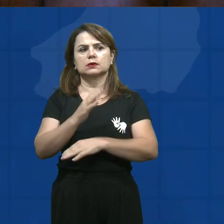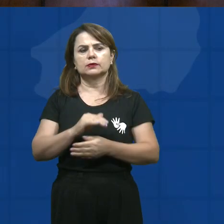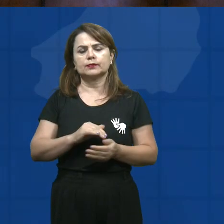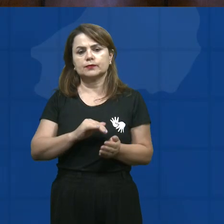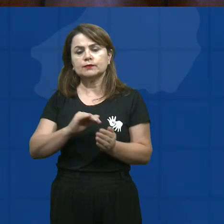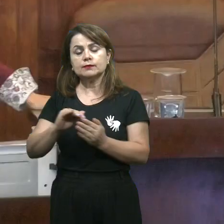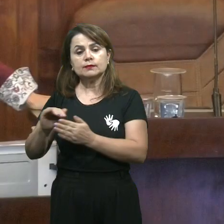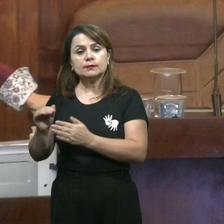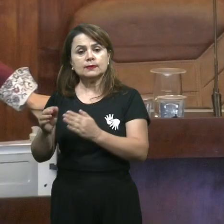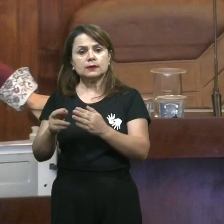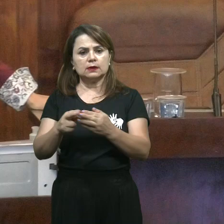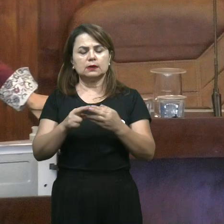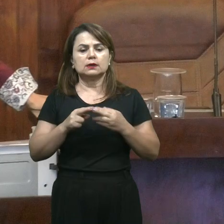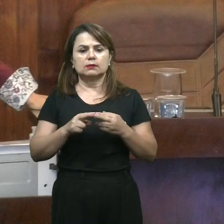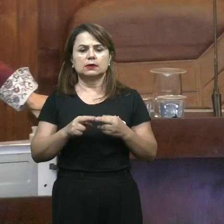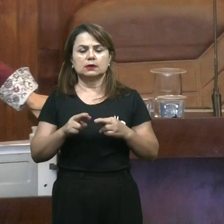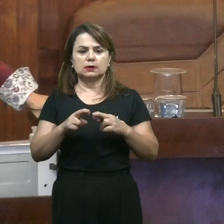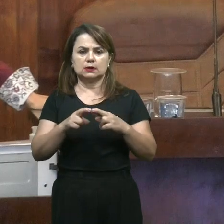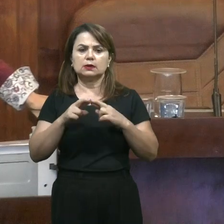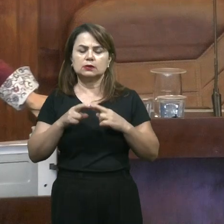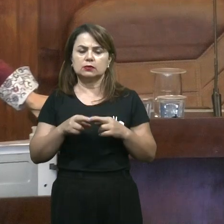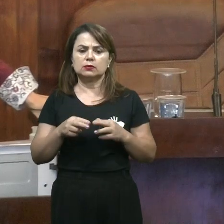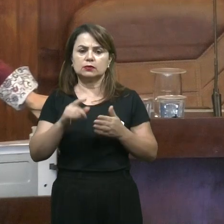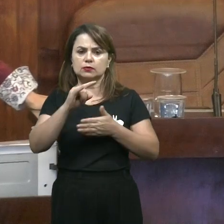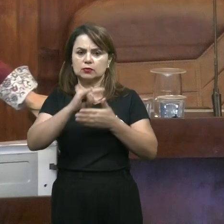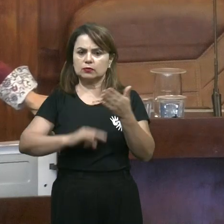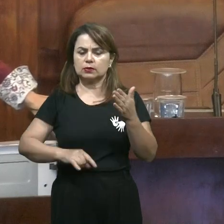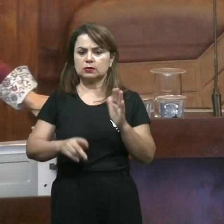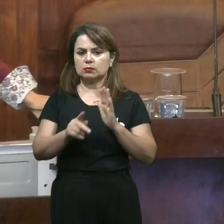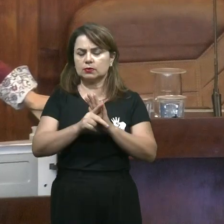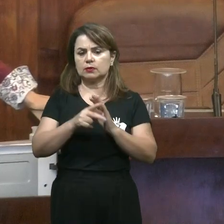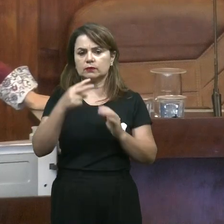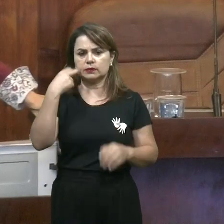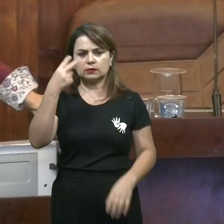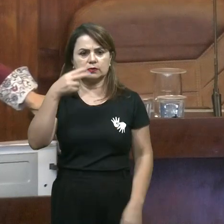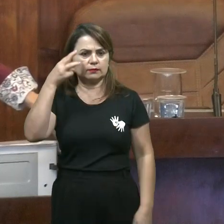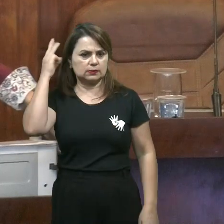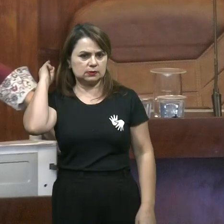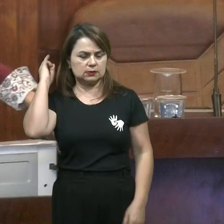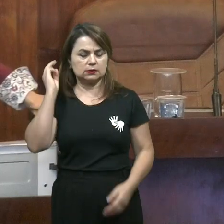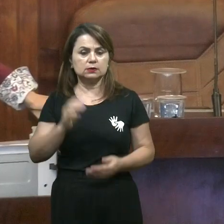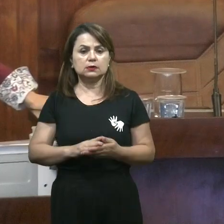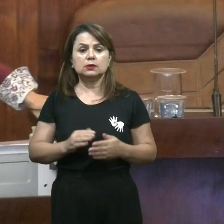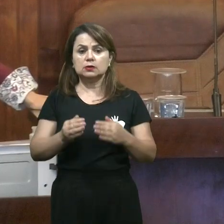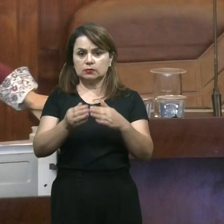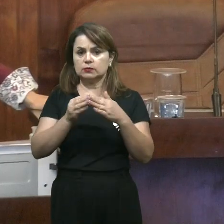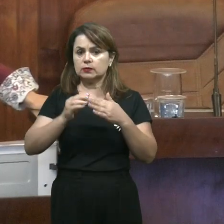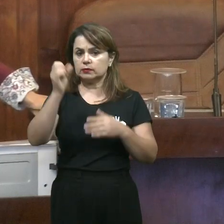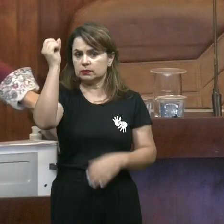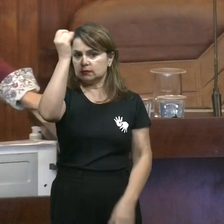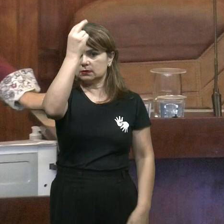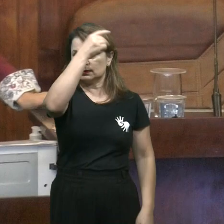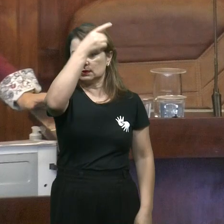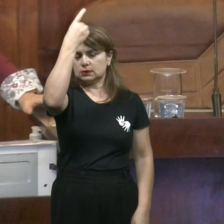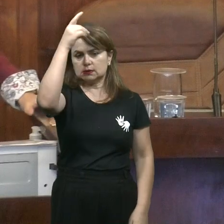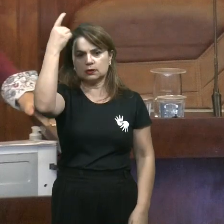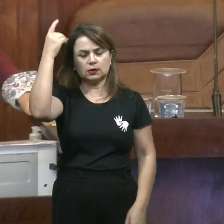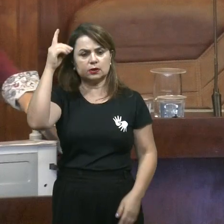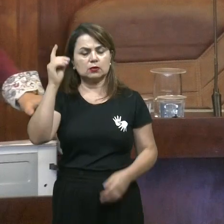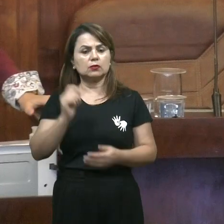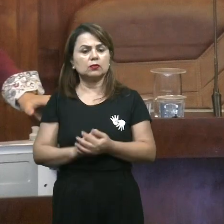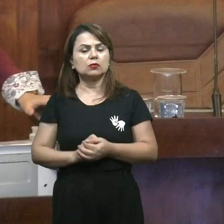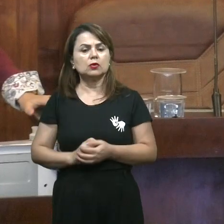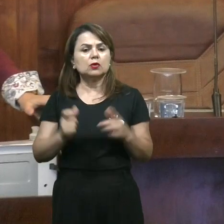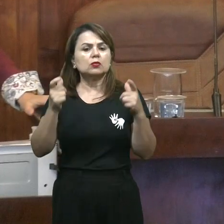Requerimento 1776, barra, 2024, do vereador Marcos Rezende. Solicitando ao prefeito municipal de Marília, o senhor Daniel Alonso, através